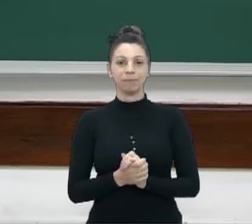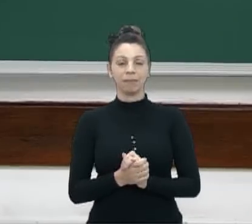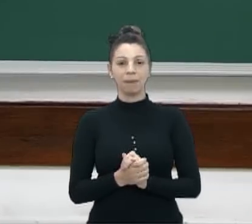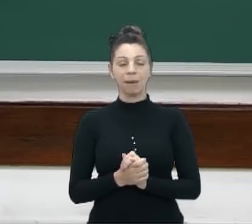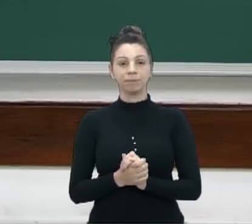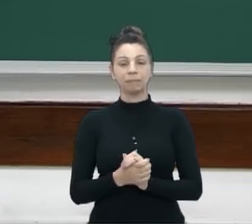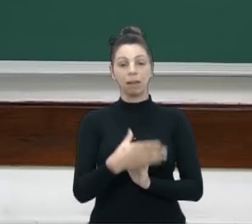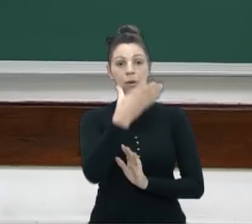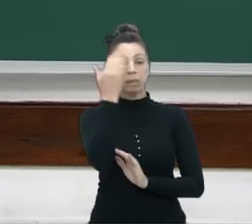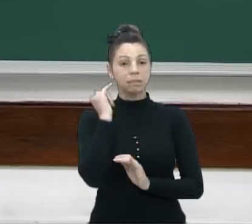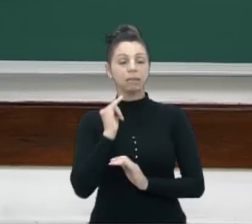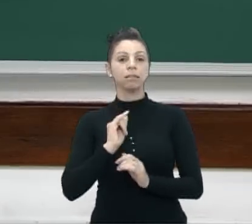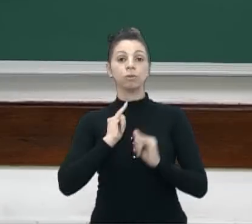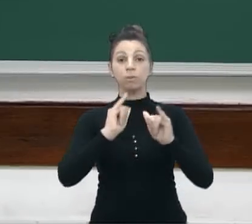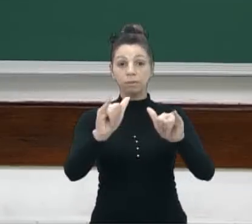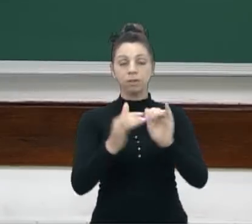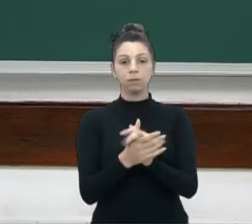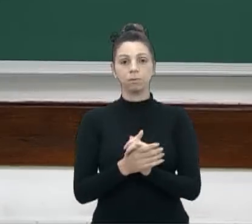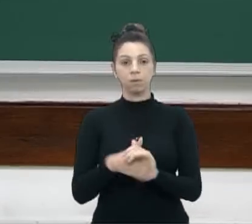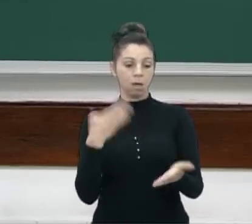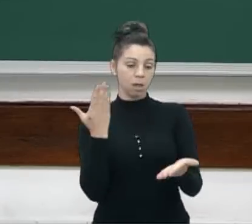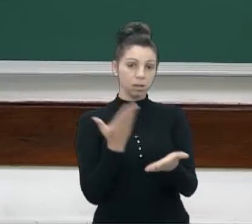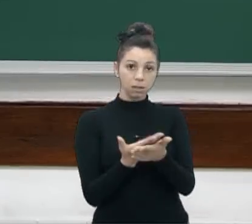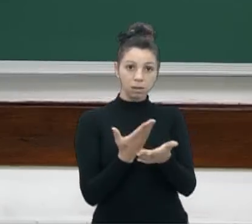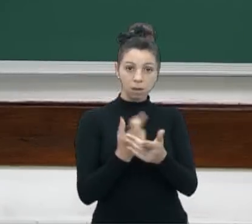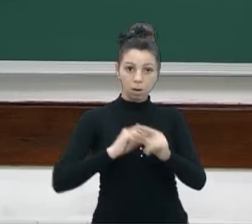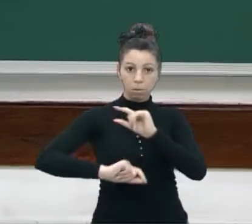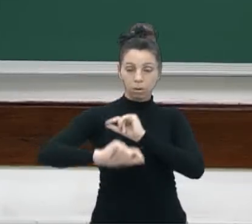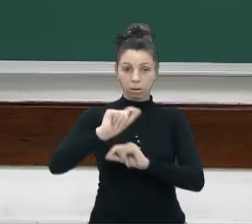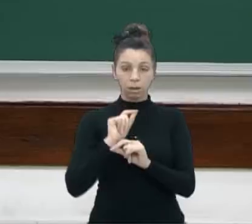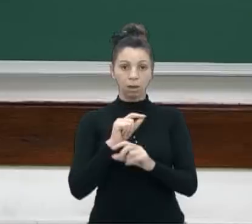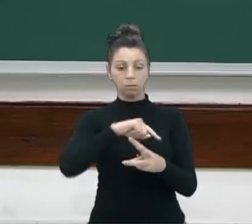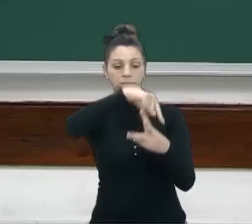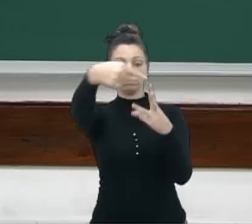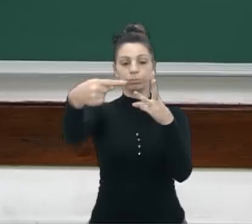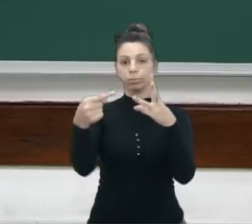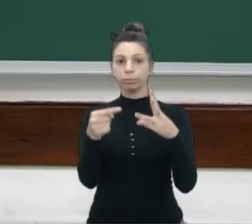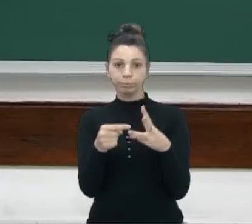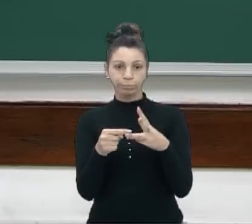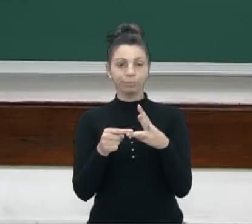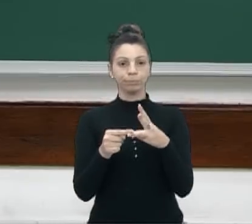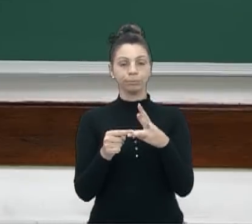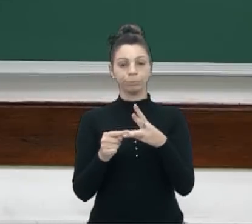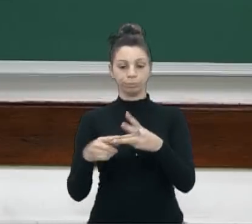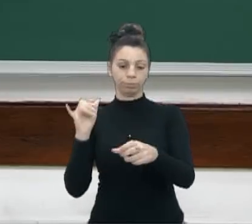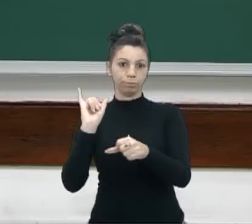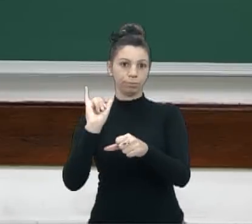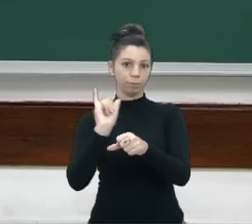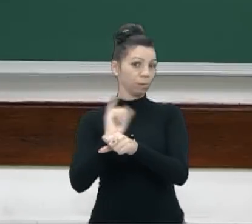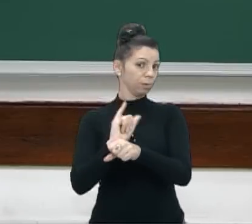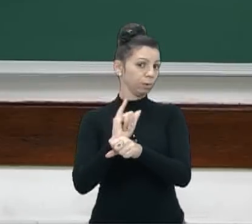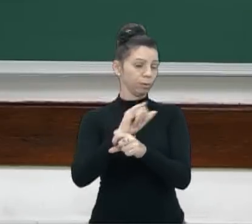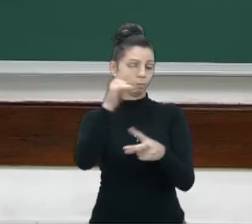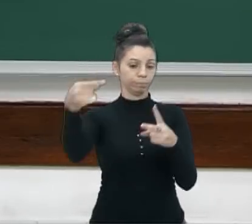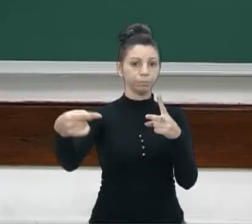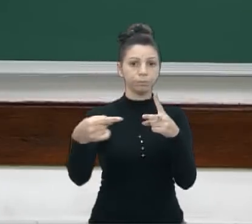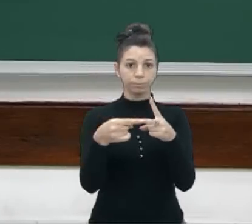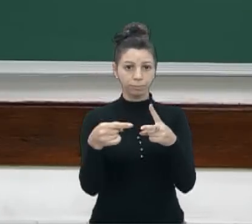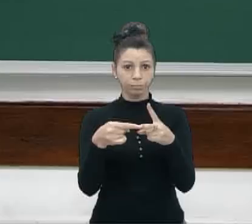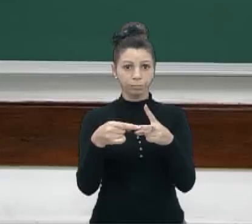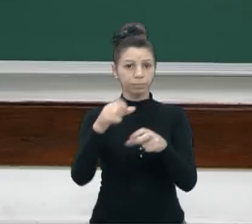de um recadinho. Essas aulas estão sendo passadas em 3 canais. Tá no YouTube, tá lá